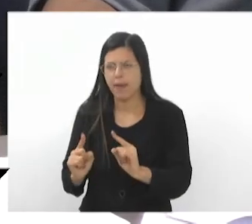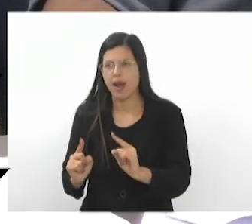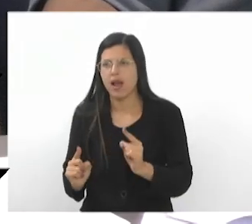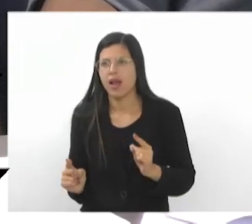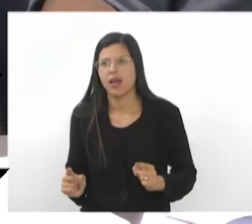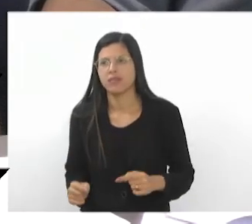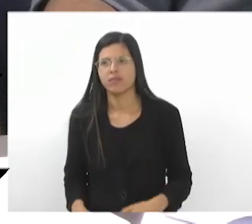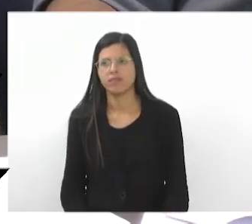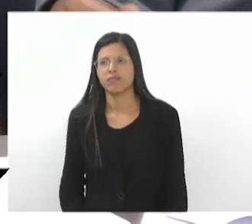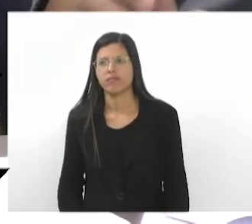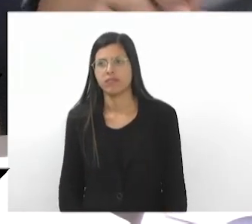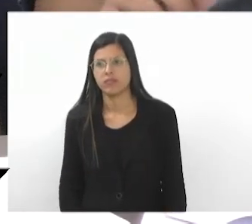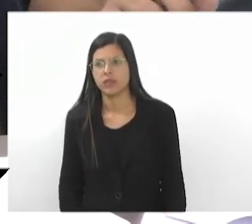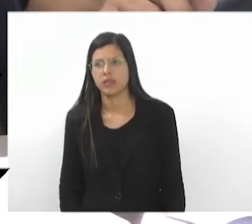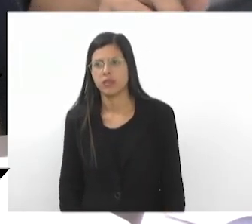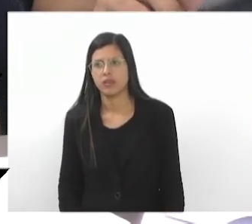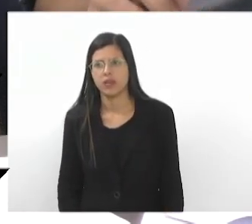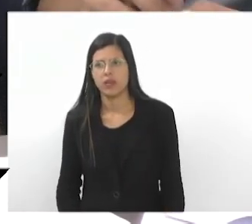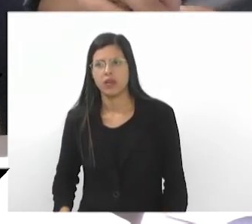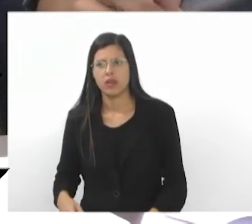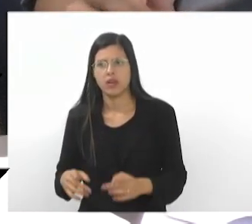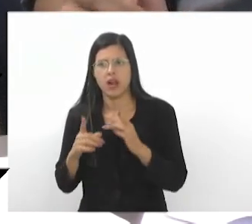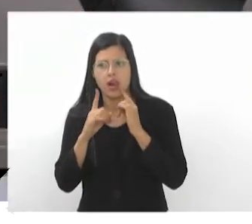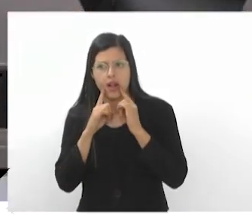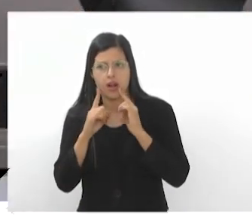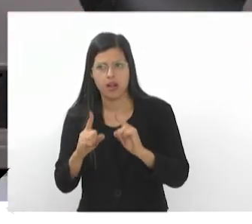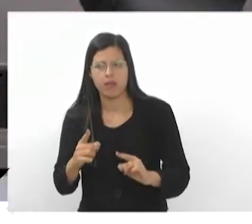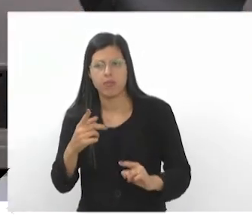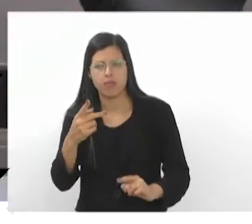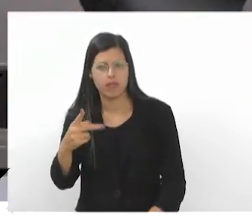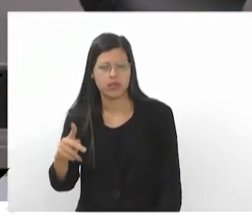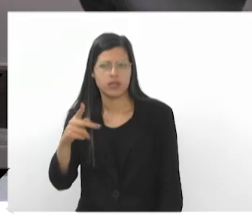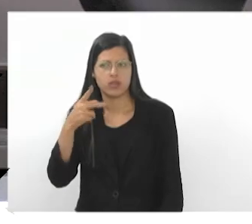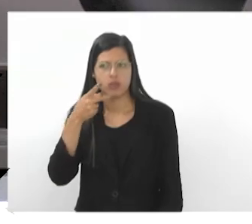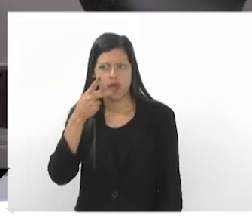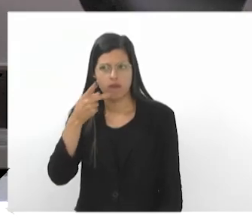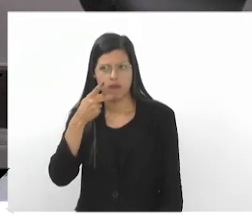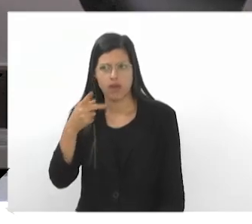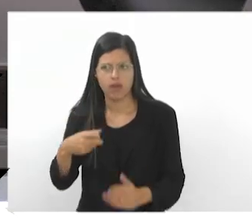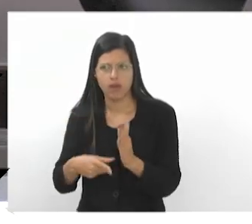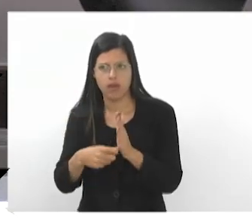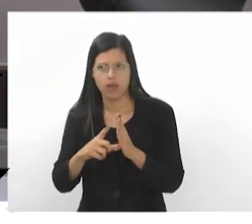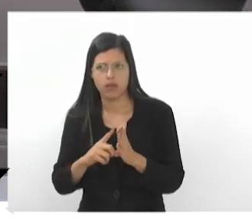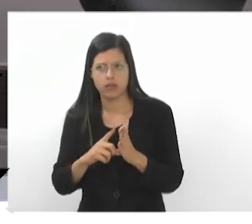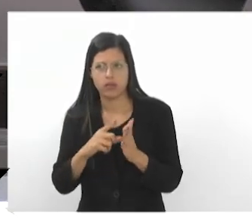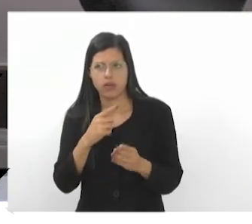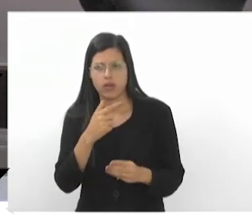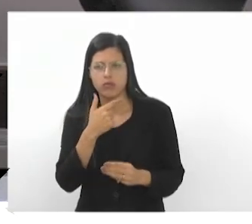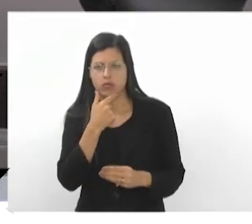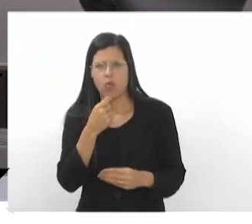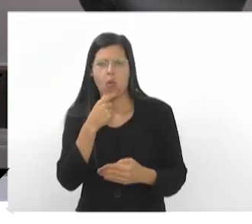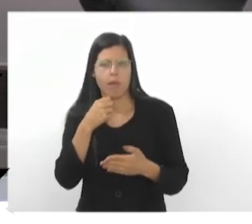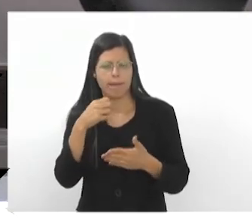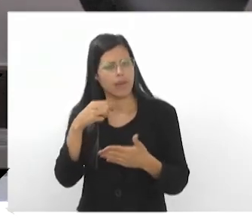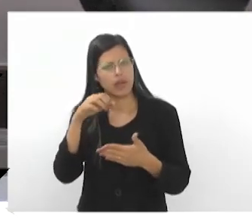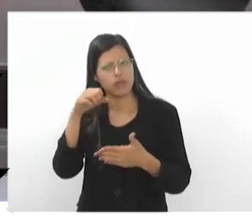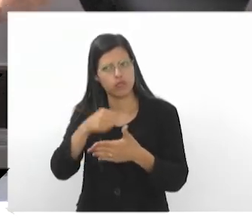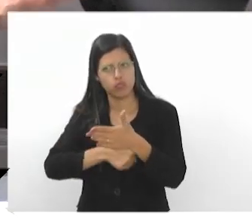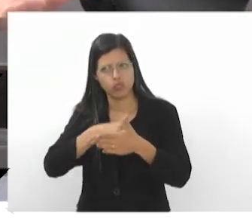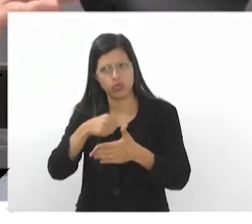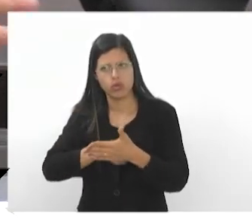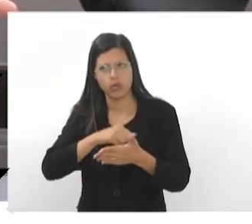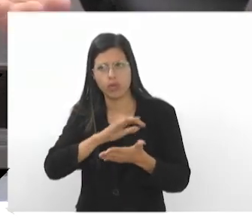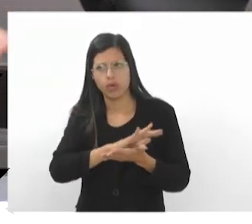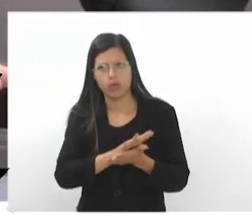da fala sua anterior, que sou um homem que luta contra o preconceito, e o senhor, na